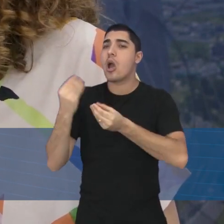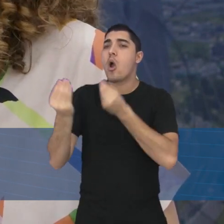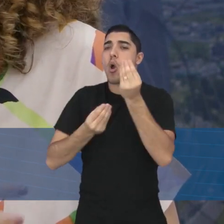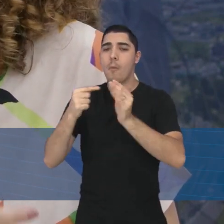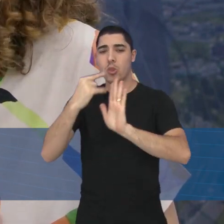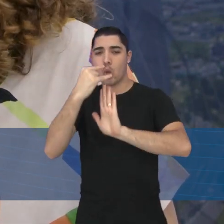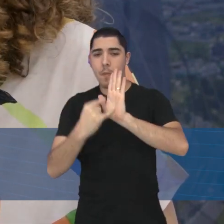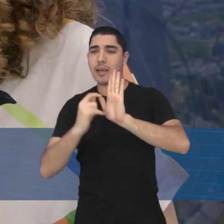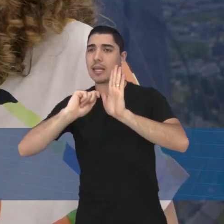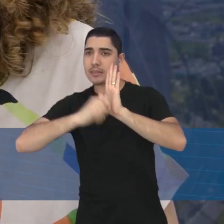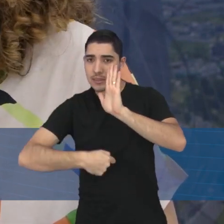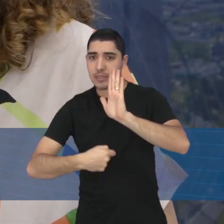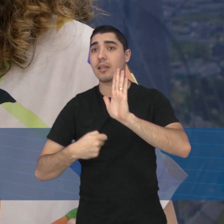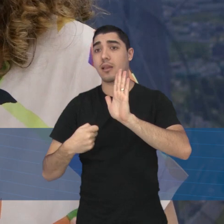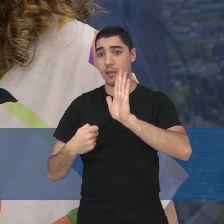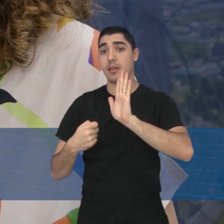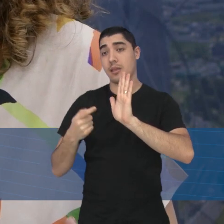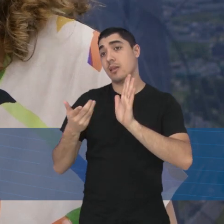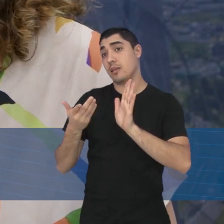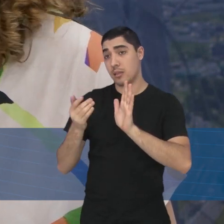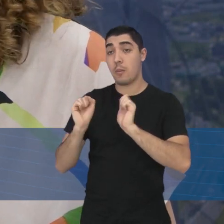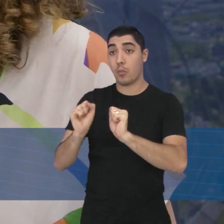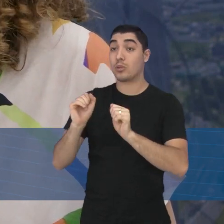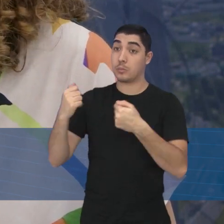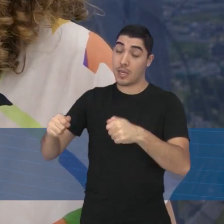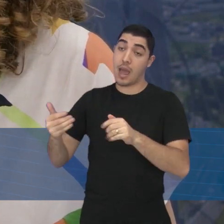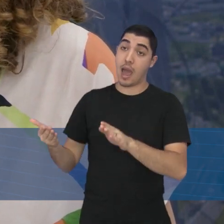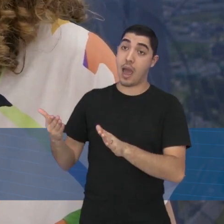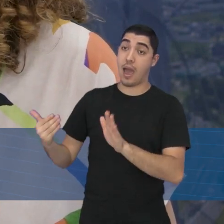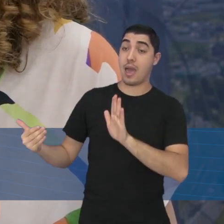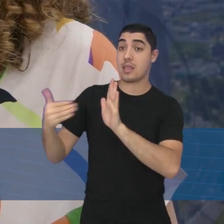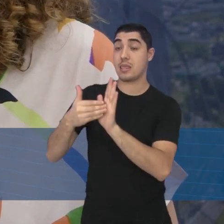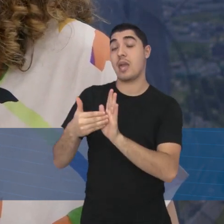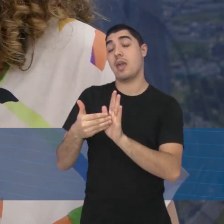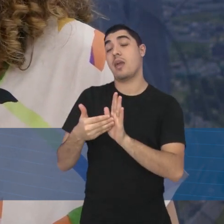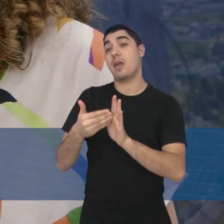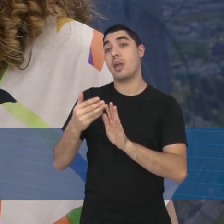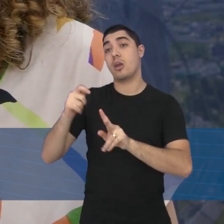tudo mais, então que ela tenha expressado esse desejo 60 dias antes.